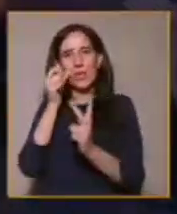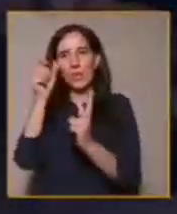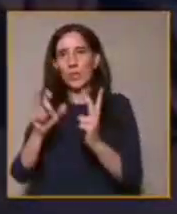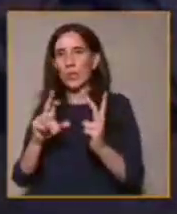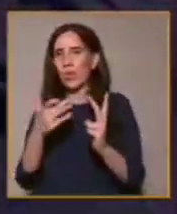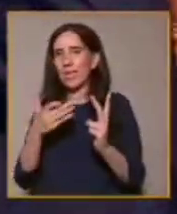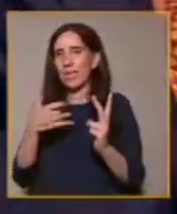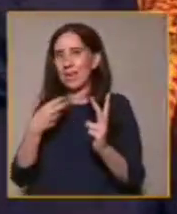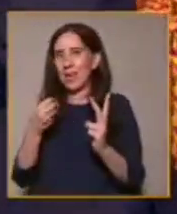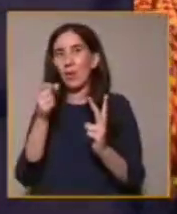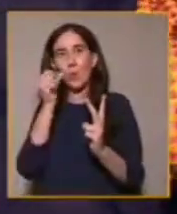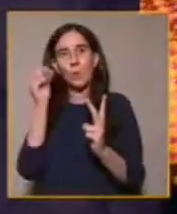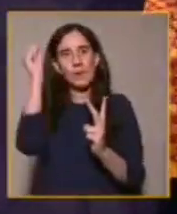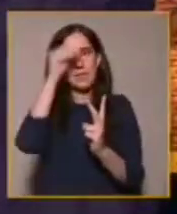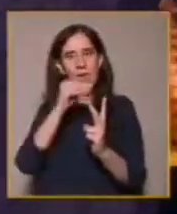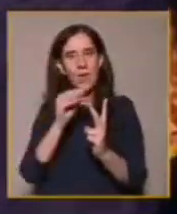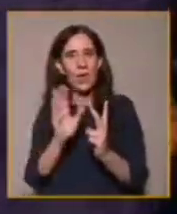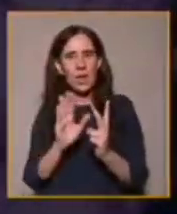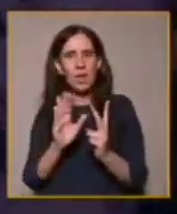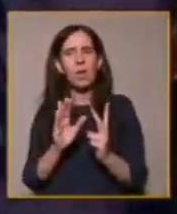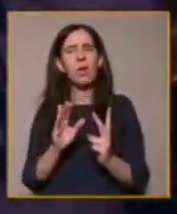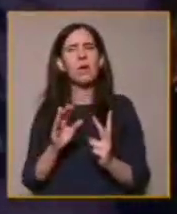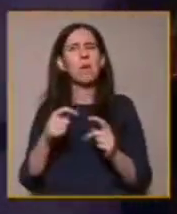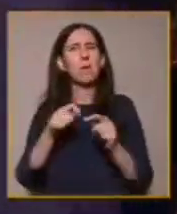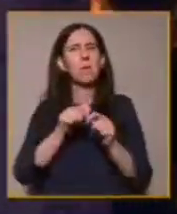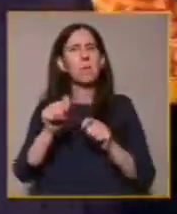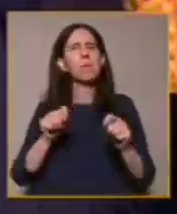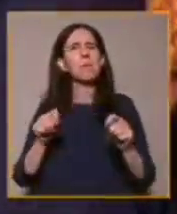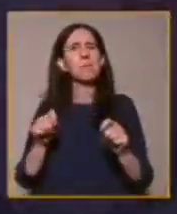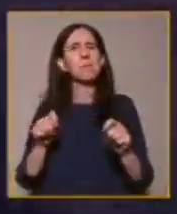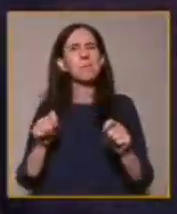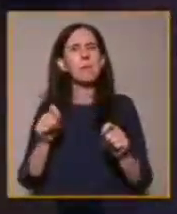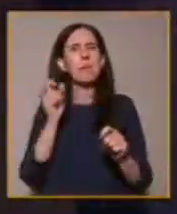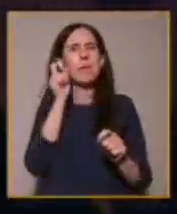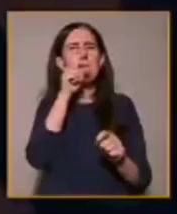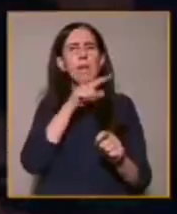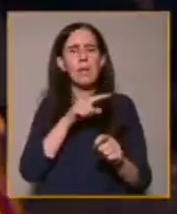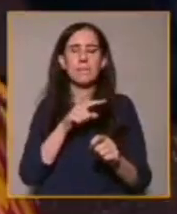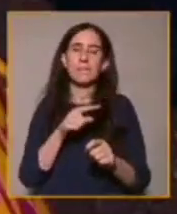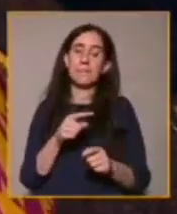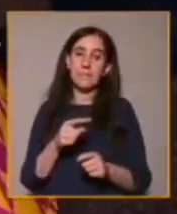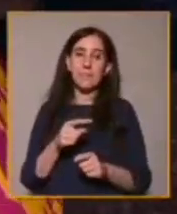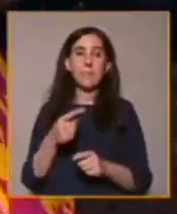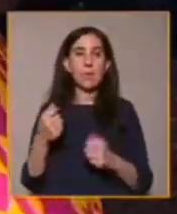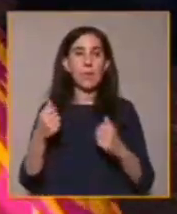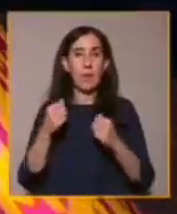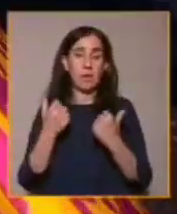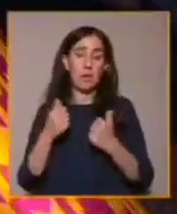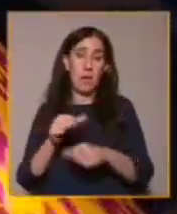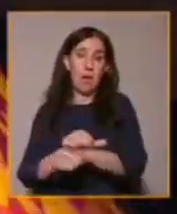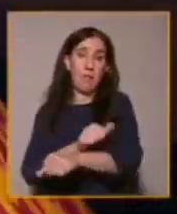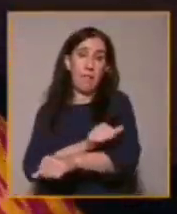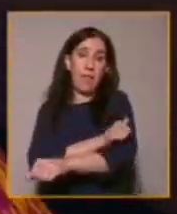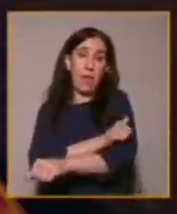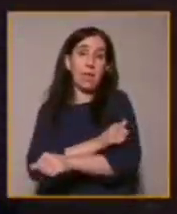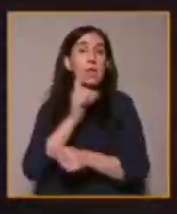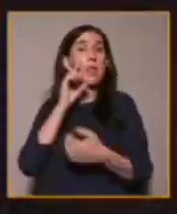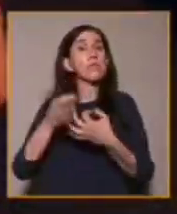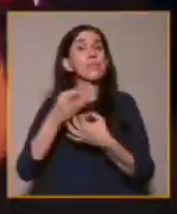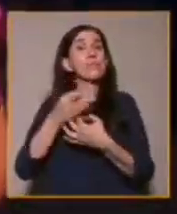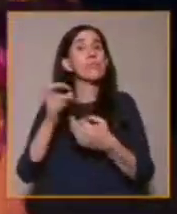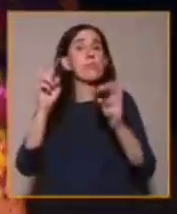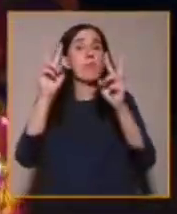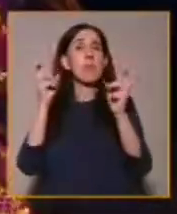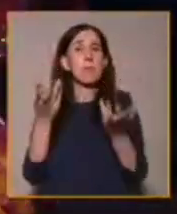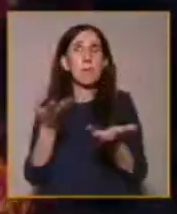Olá! Olha, vocês estão todos, isto é para tirar as medidas, para tirar as medidas a quem? Então o alfaiate e a costureirinha, então, é o nosso tema. Pois é, porque é